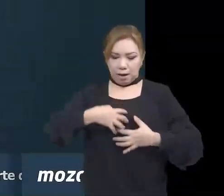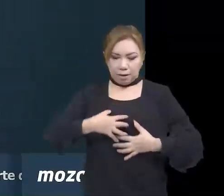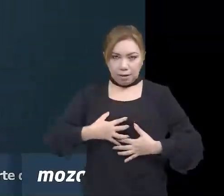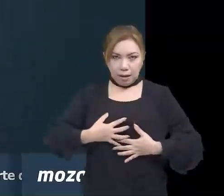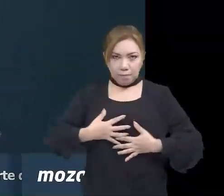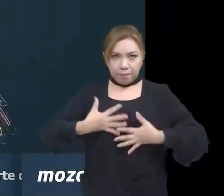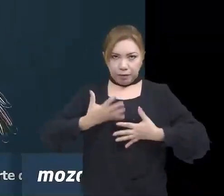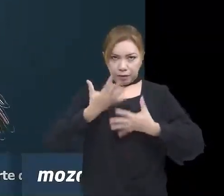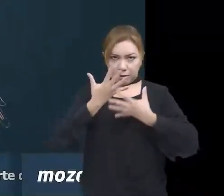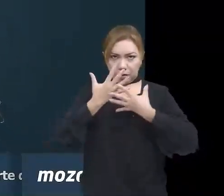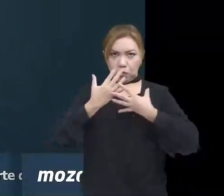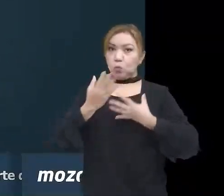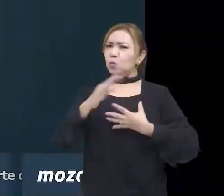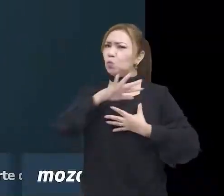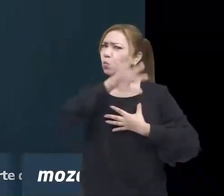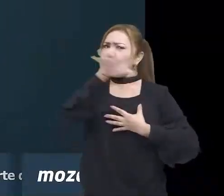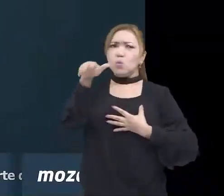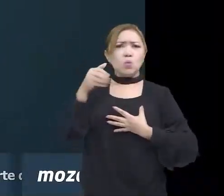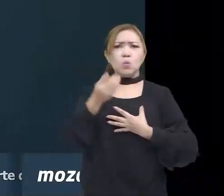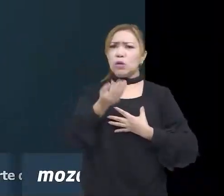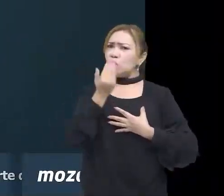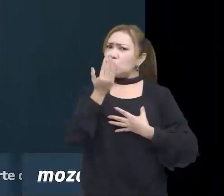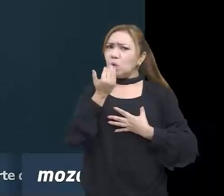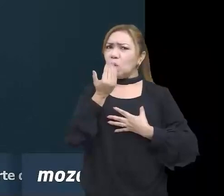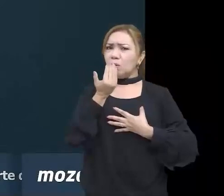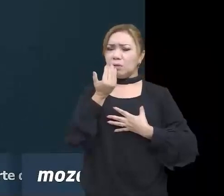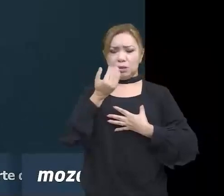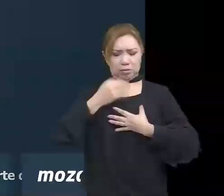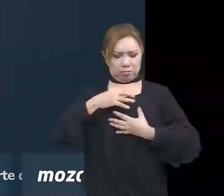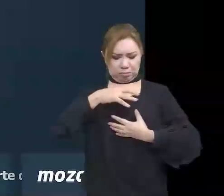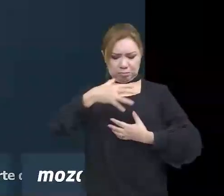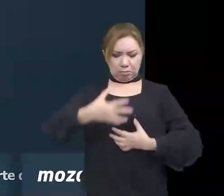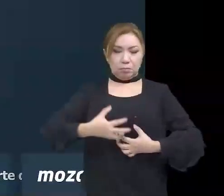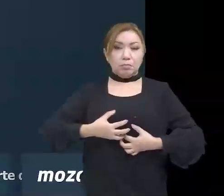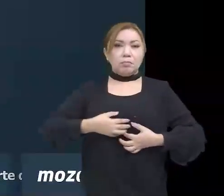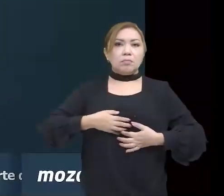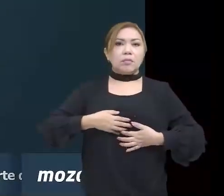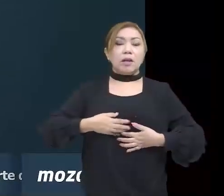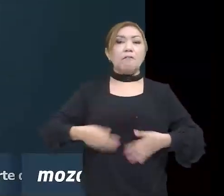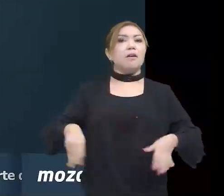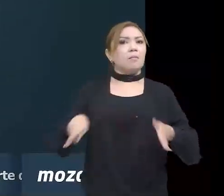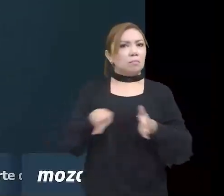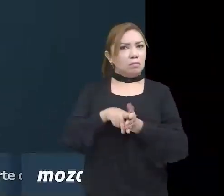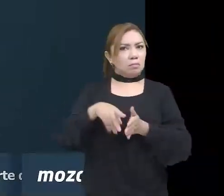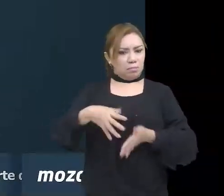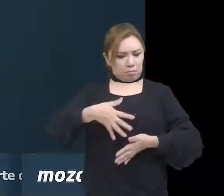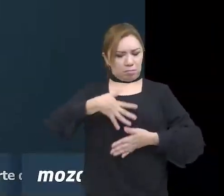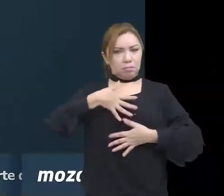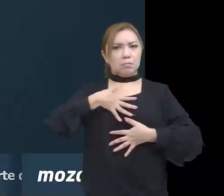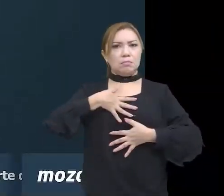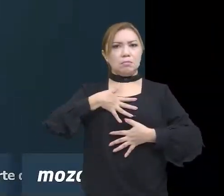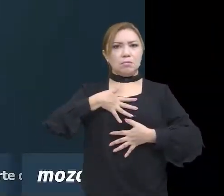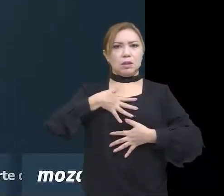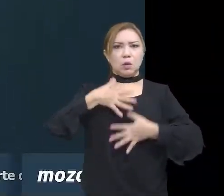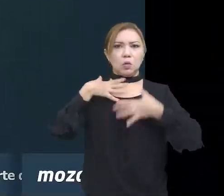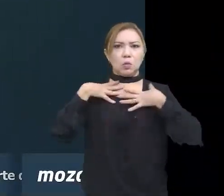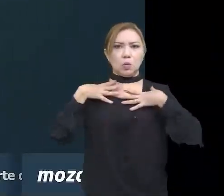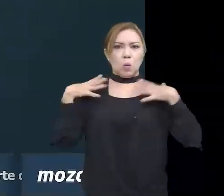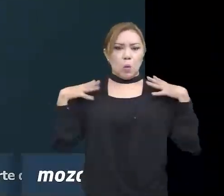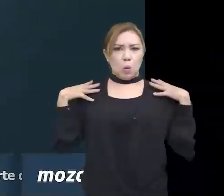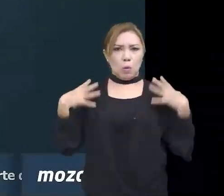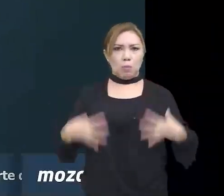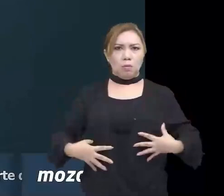nós comemos se torna parte de nós. Por isso existem muitos alimentos,